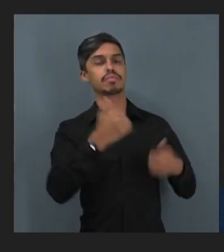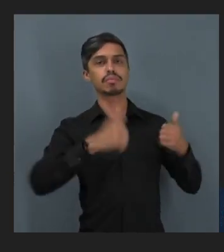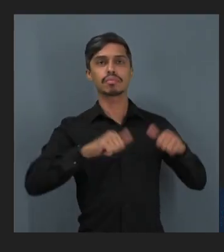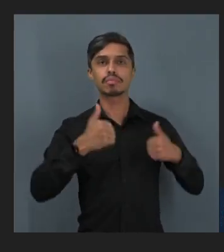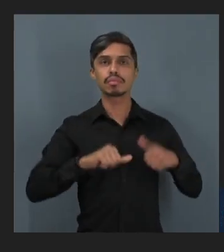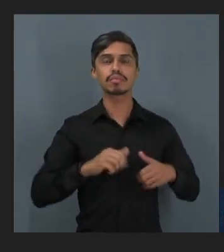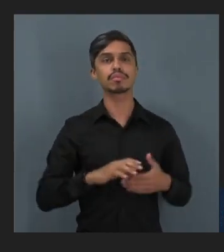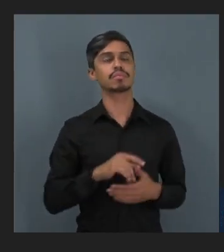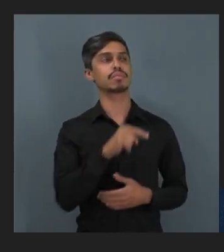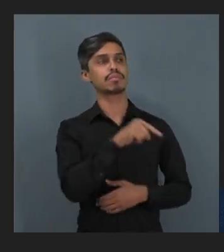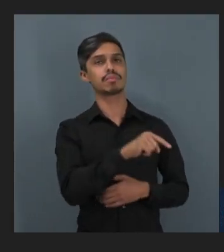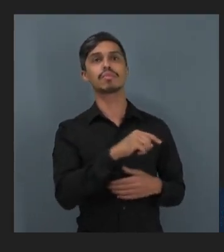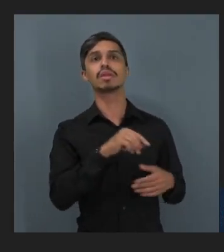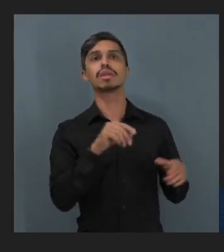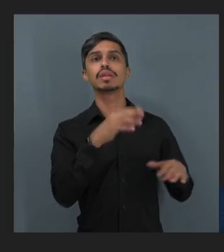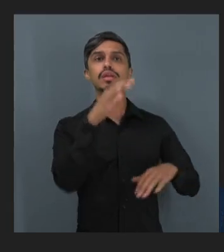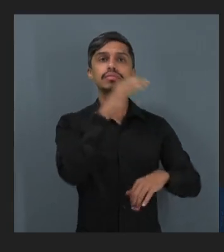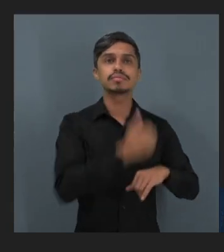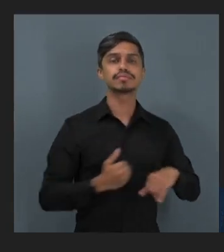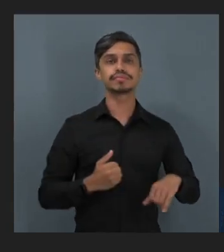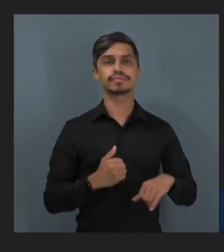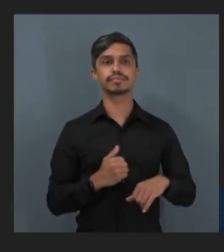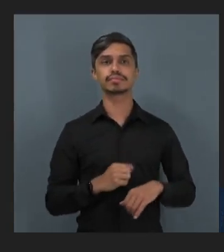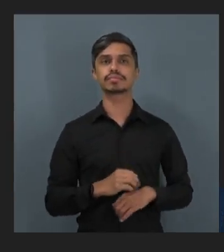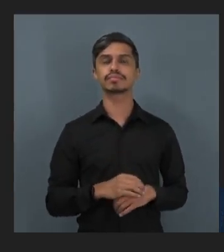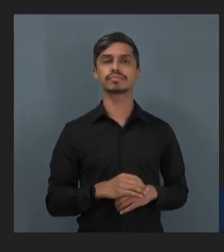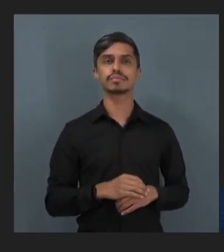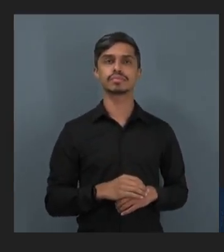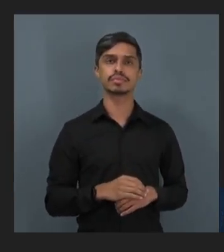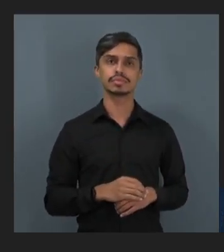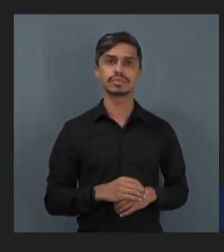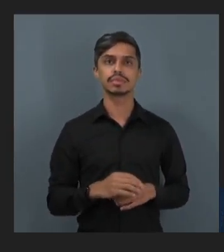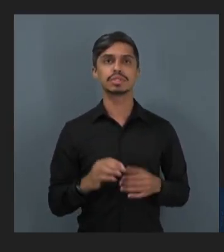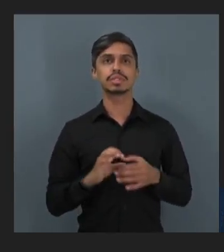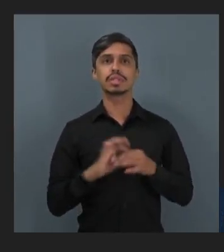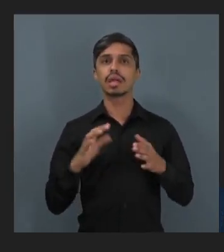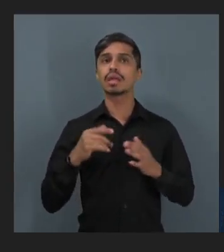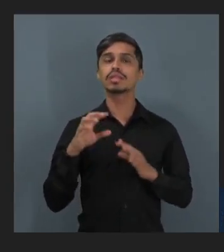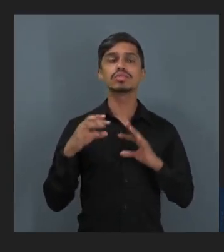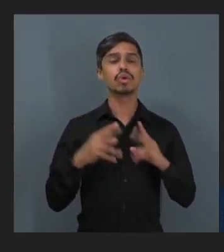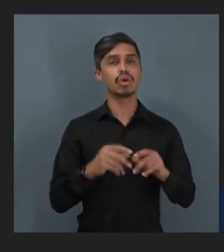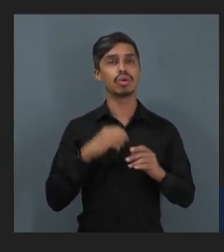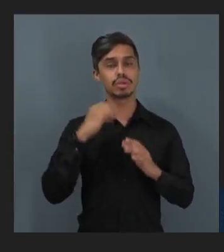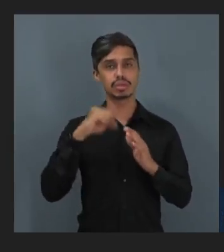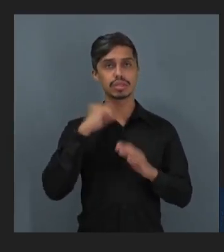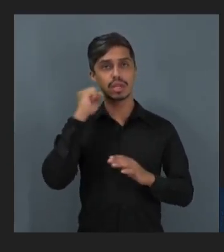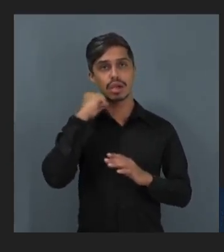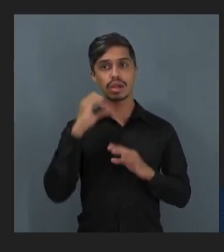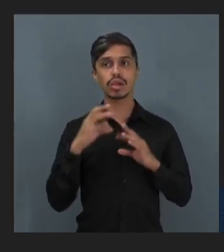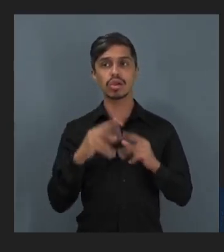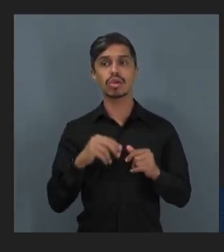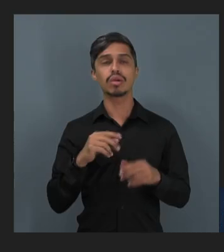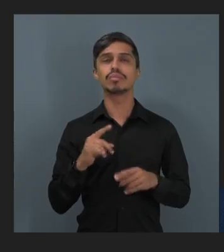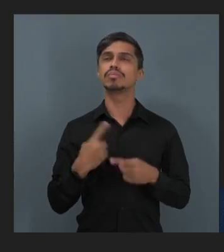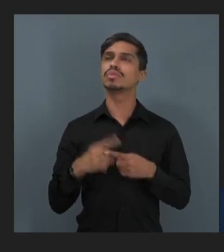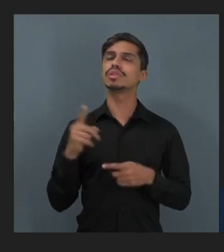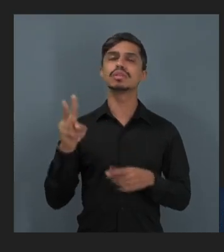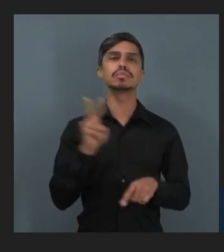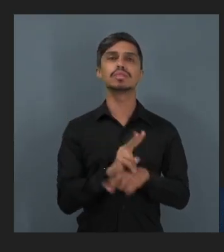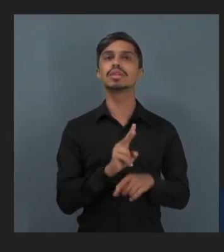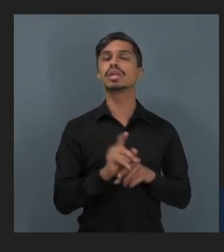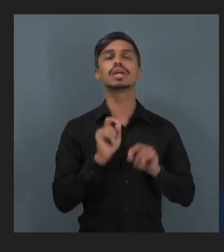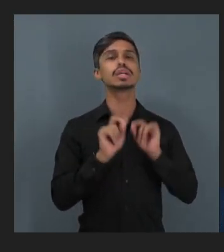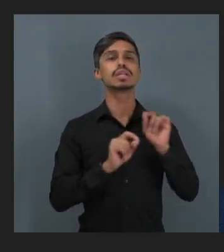pelo menos analisado, né? Deixar os senadores colocarem as digitais. A quem ele quer proteger com isso?